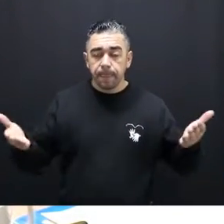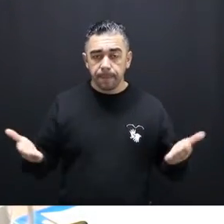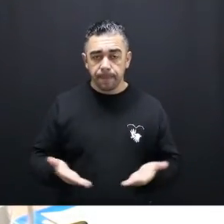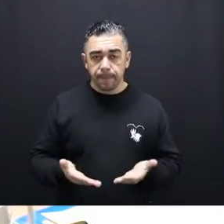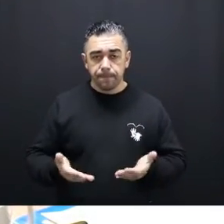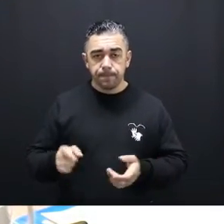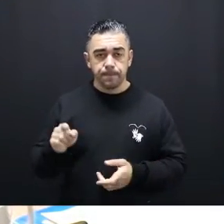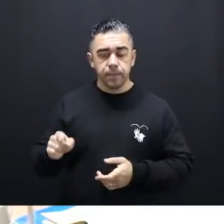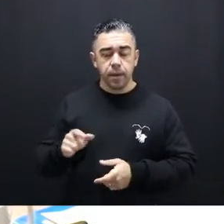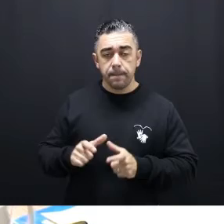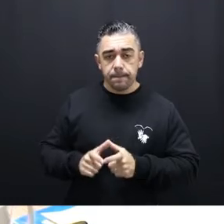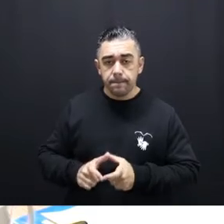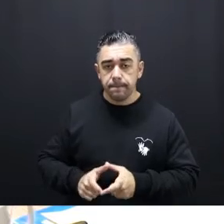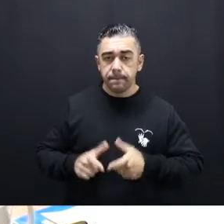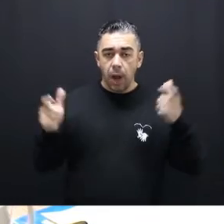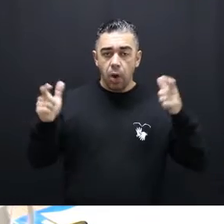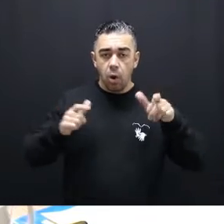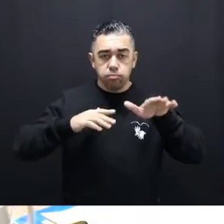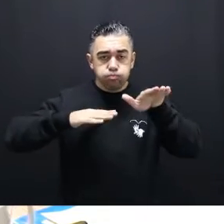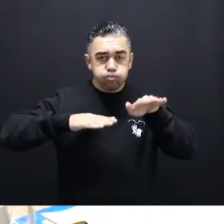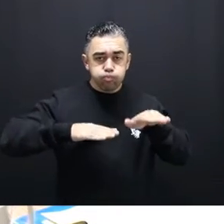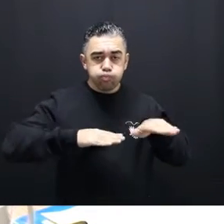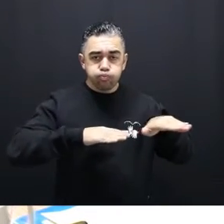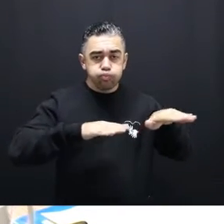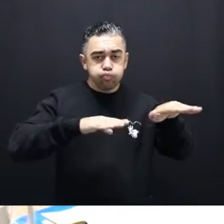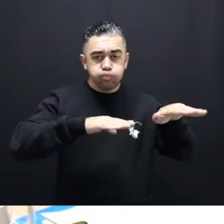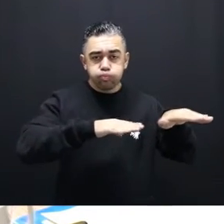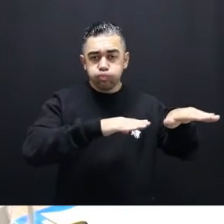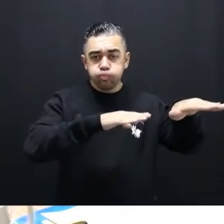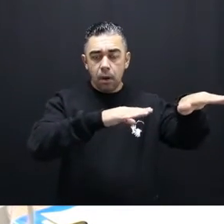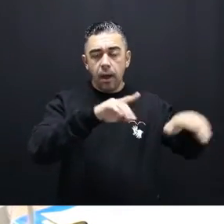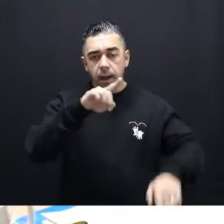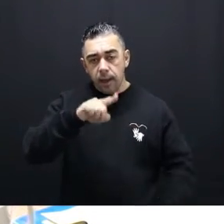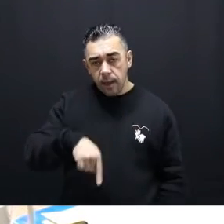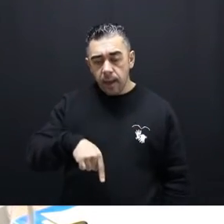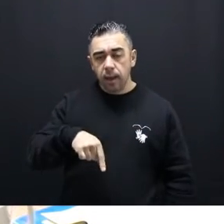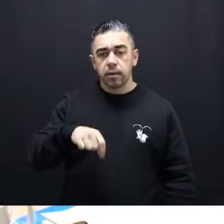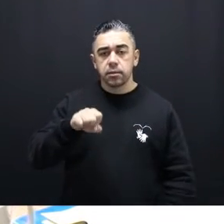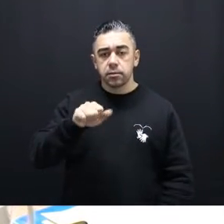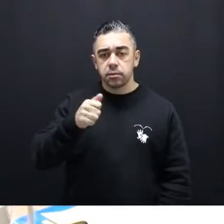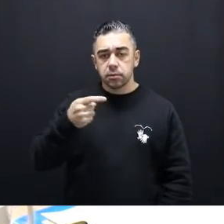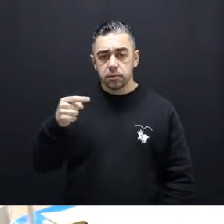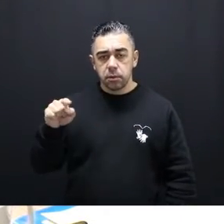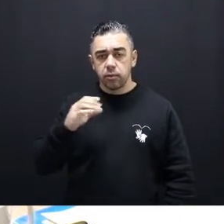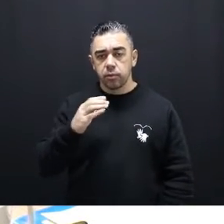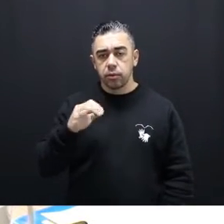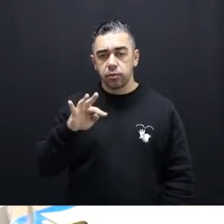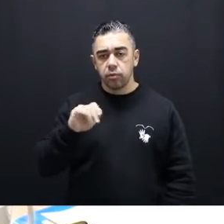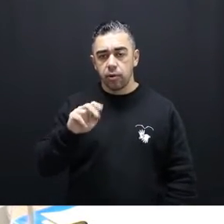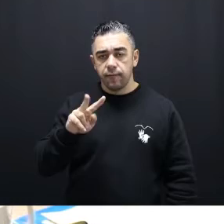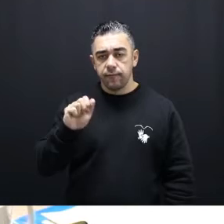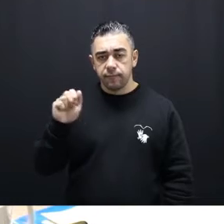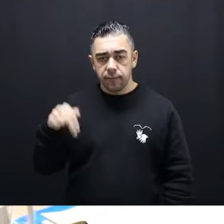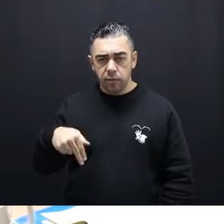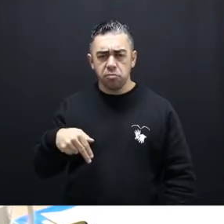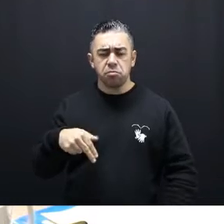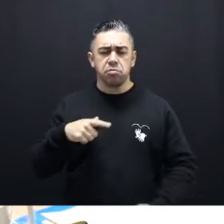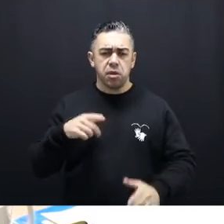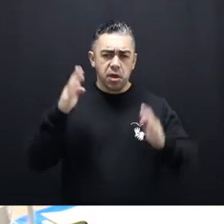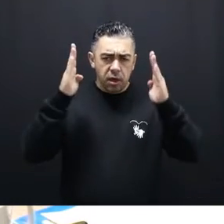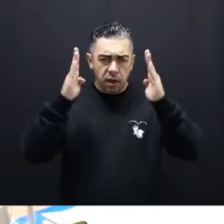a maior carreata que acontece em São José dos Pinhais Edson Cristovam né várias carretas caminhões